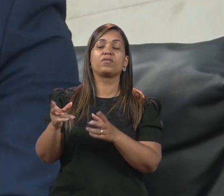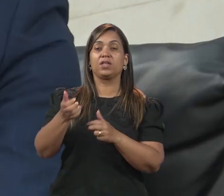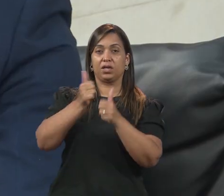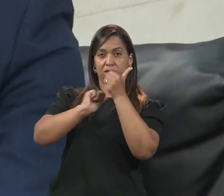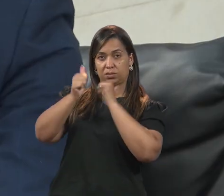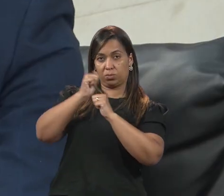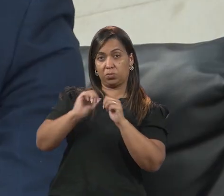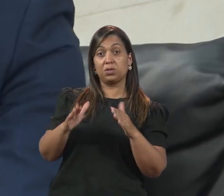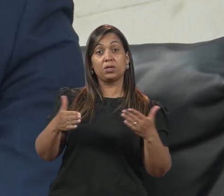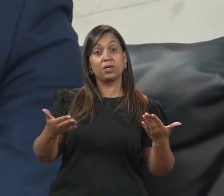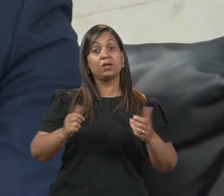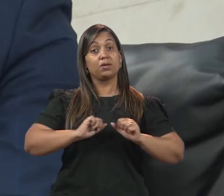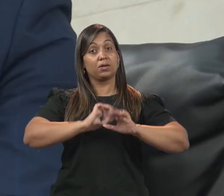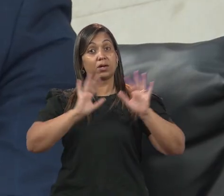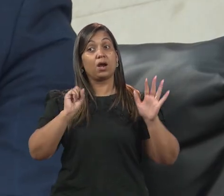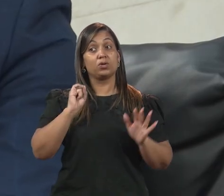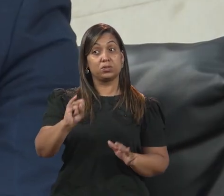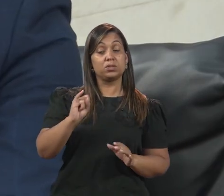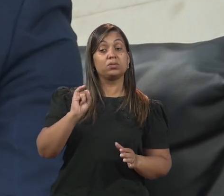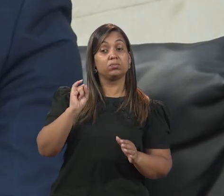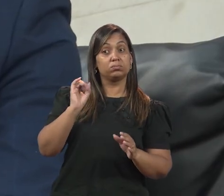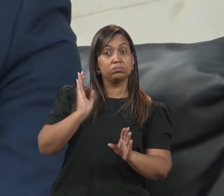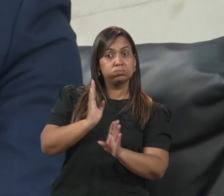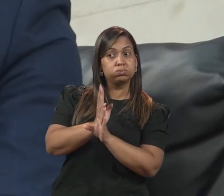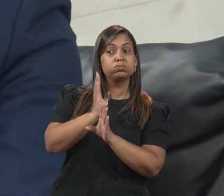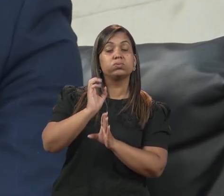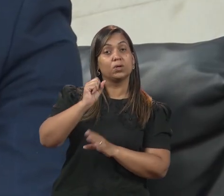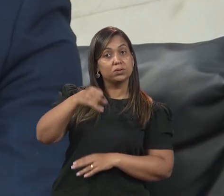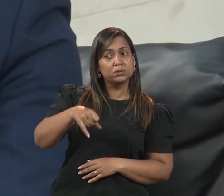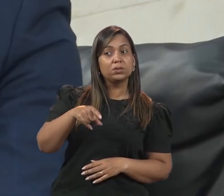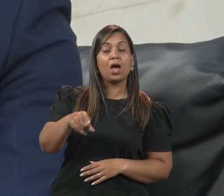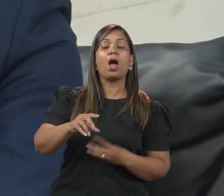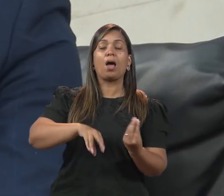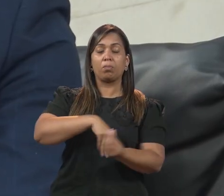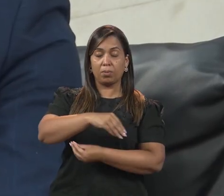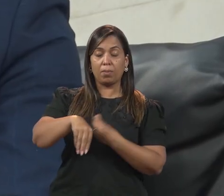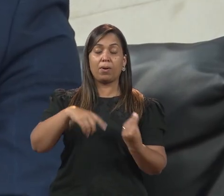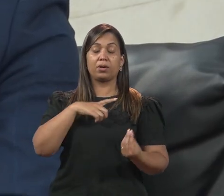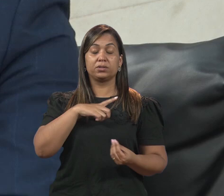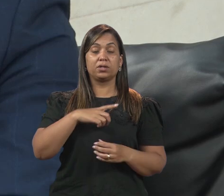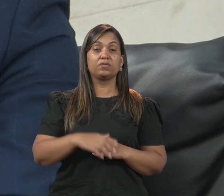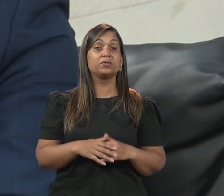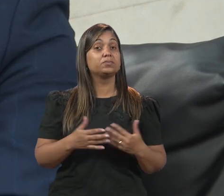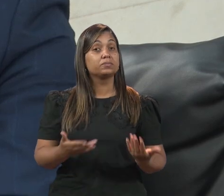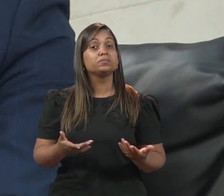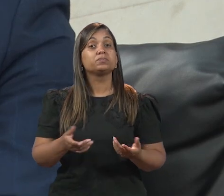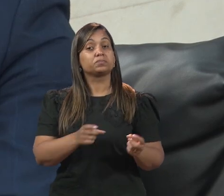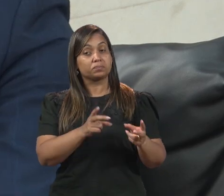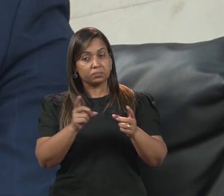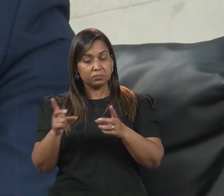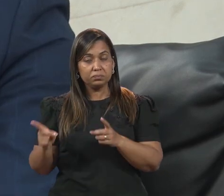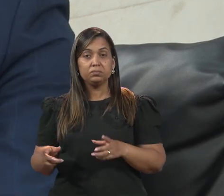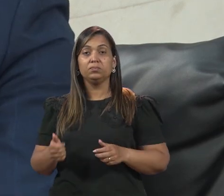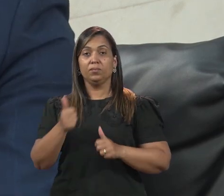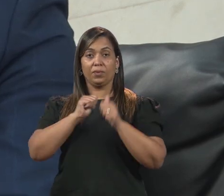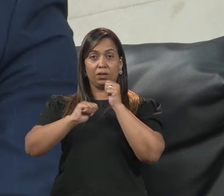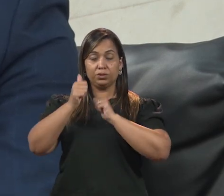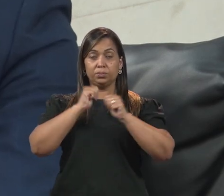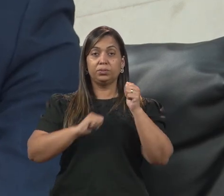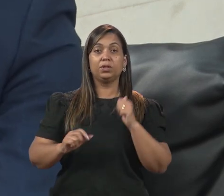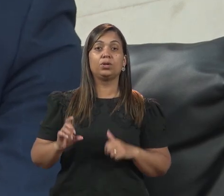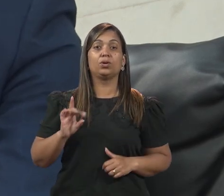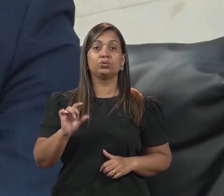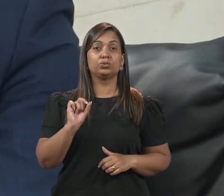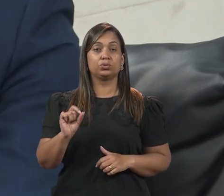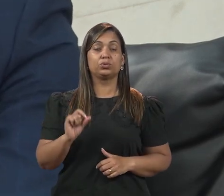bebidas e, claro, se constatar, aí sim, constatou a adulteração, a comercialização de bebida adulterada, não